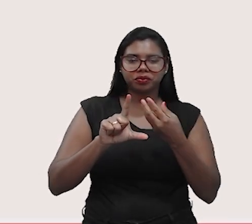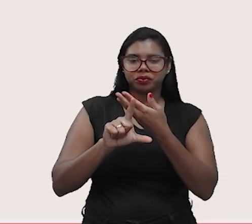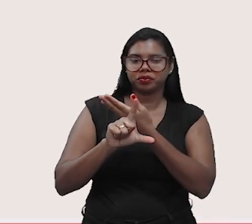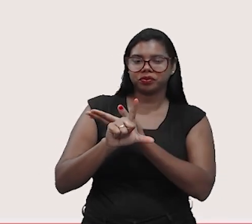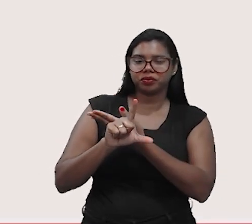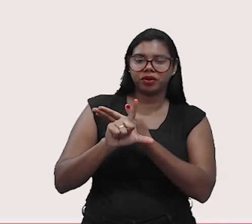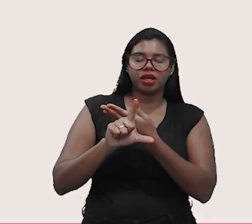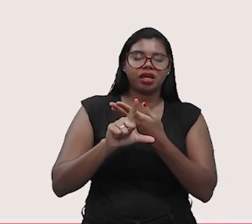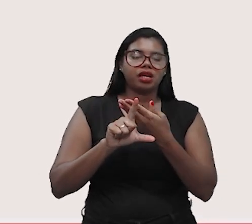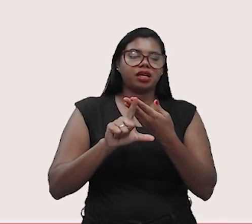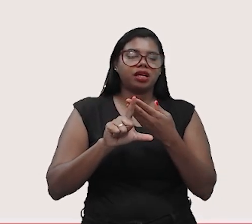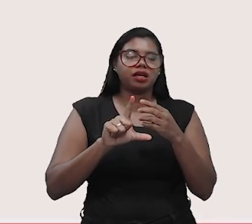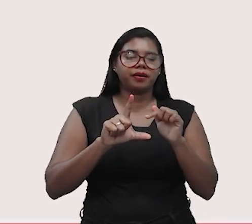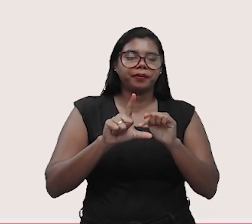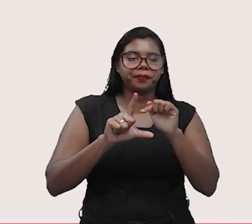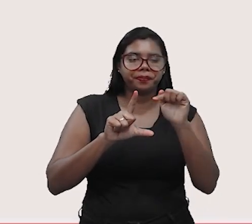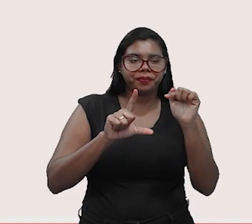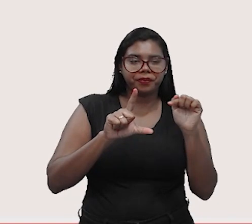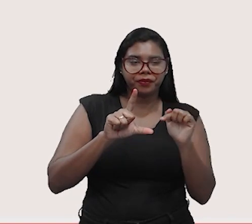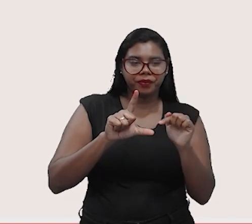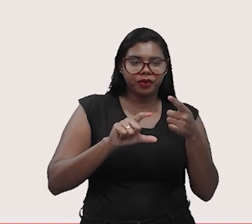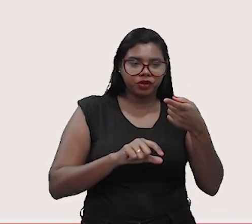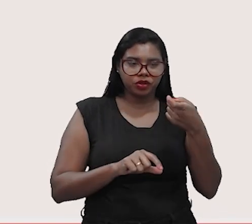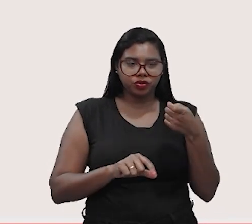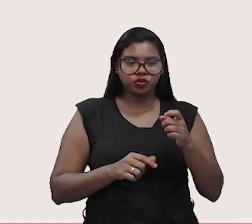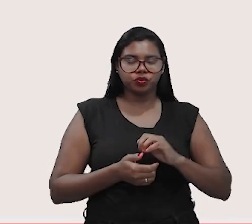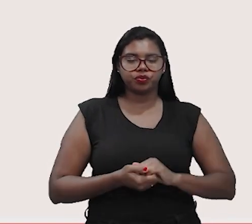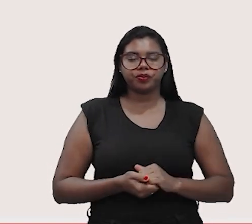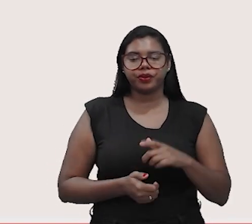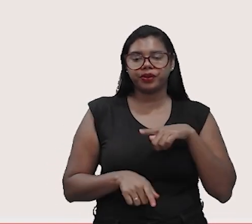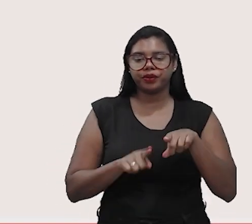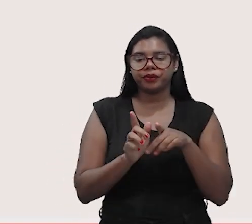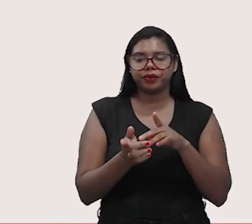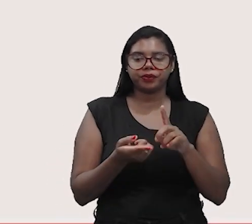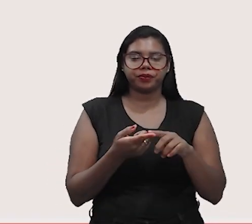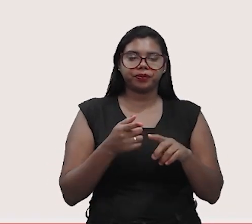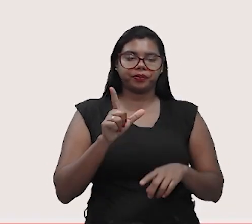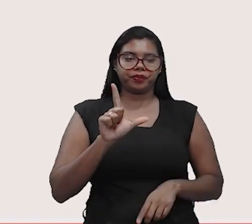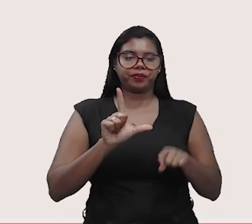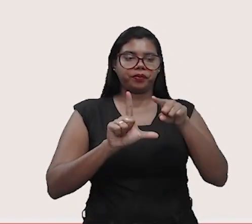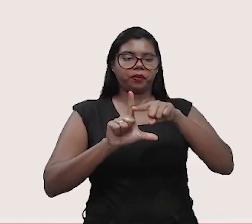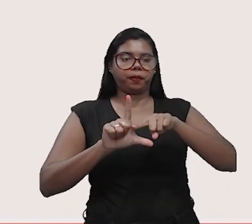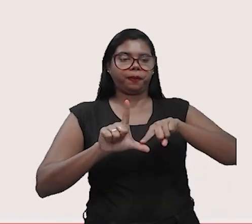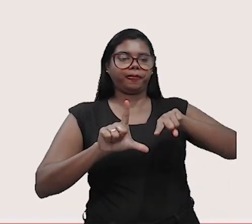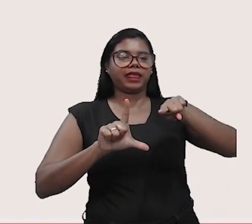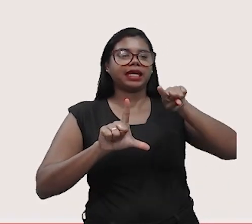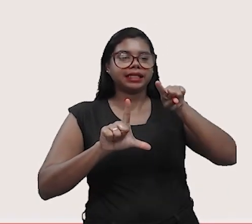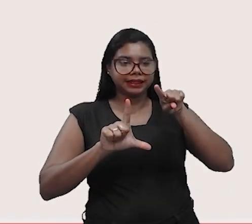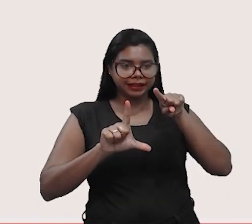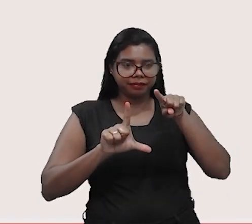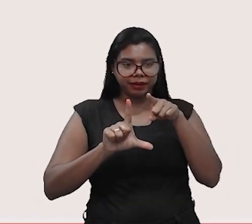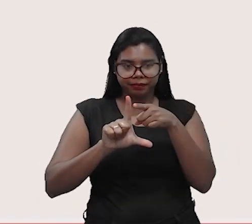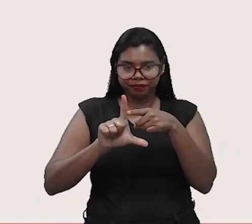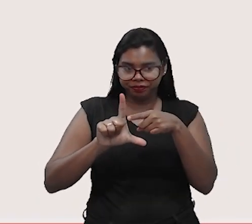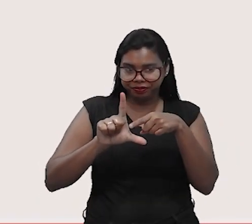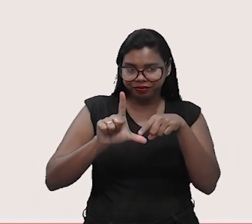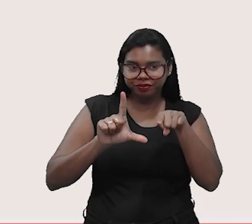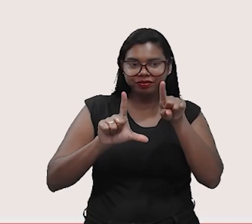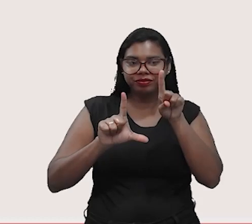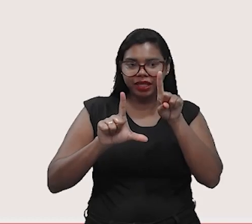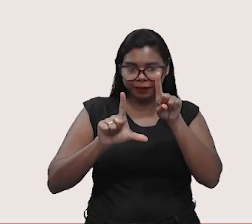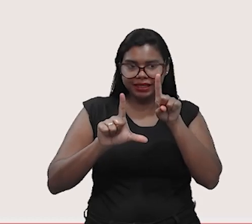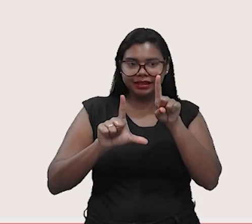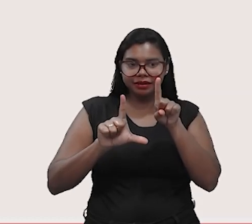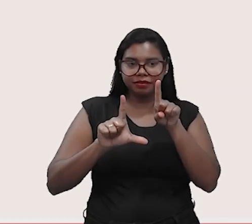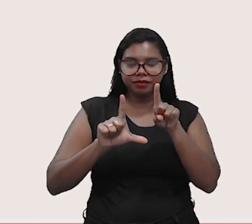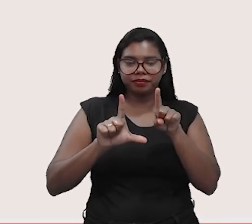não intersecta o eixo X. E aí eu tenho a parábola em suspensão, com a concavidade voltada para cima, se o A é